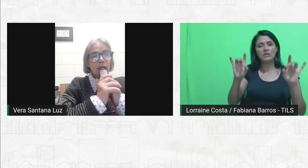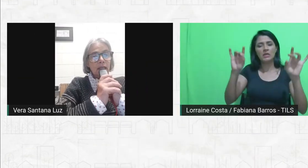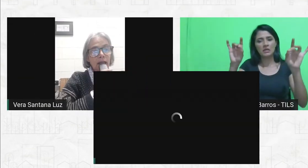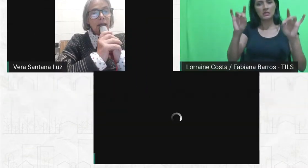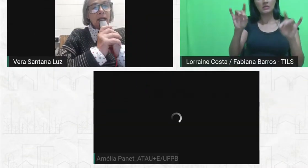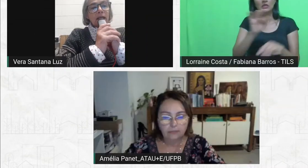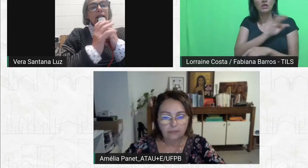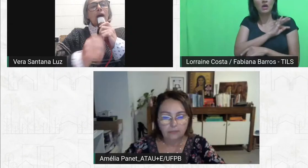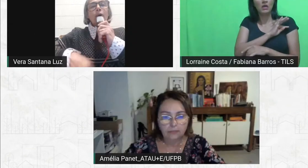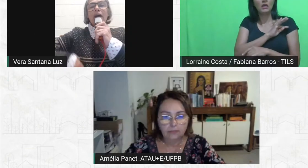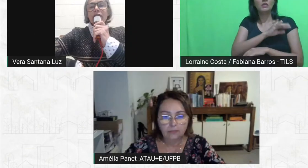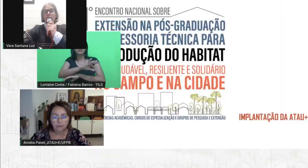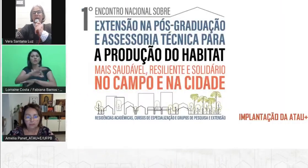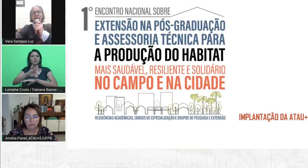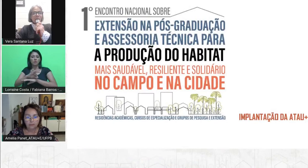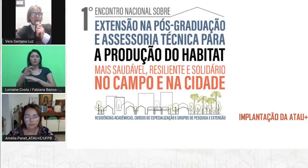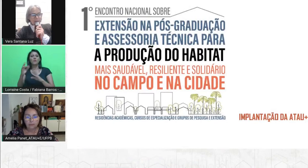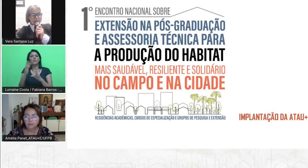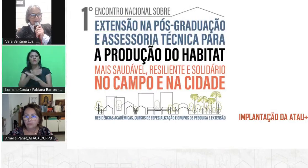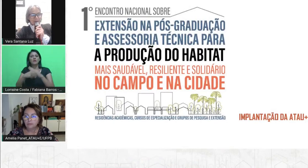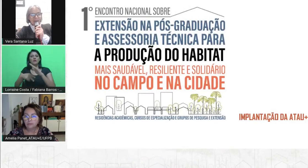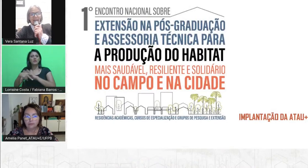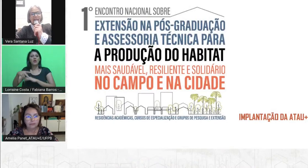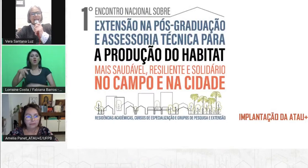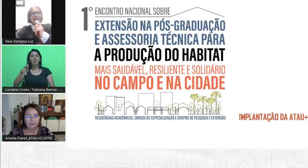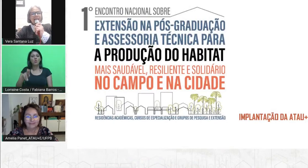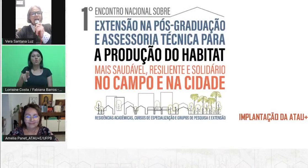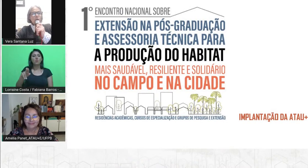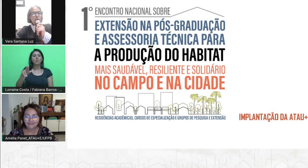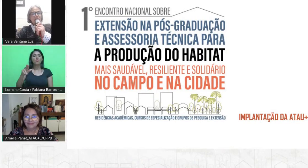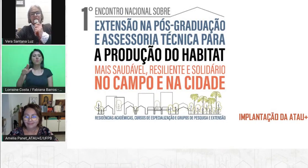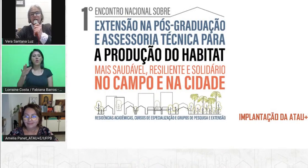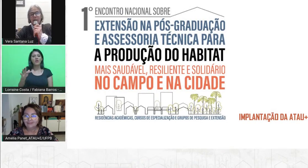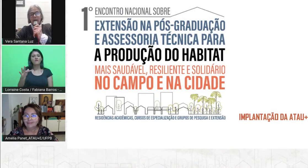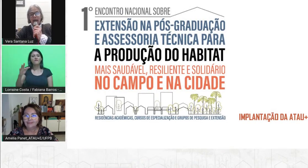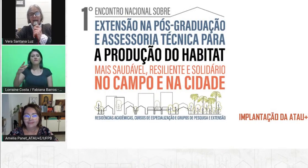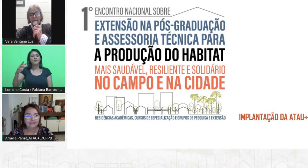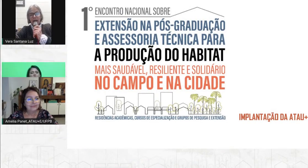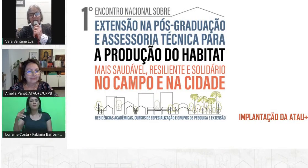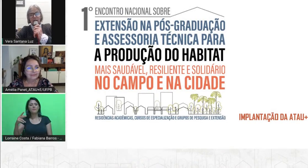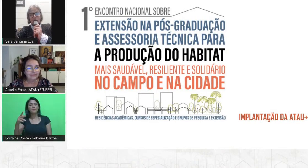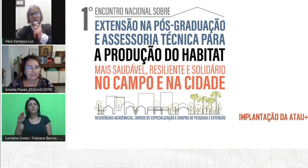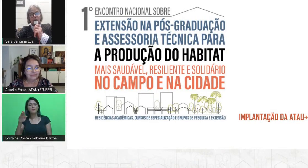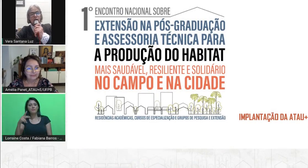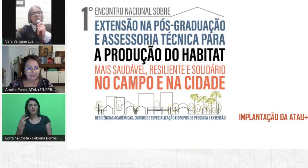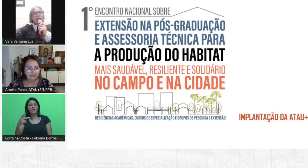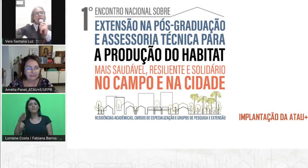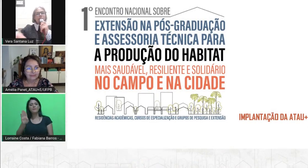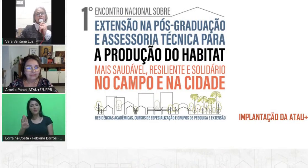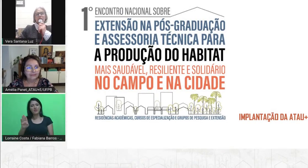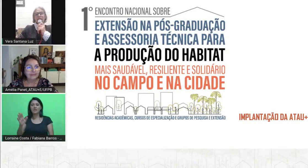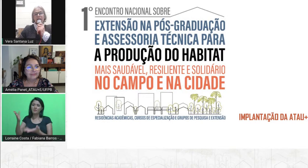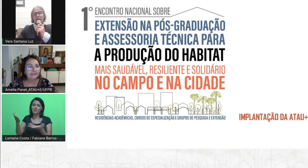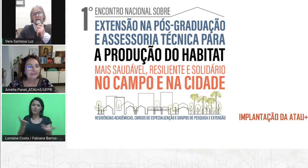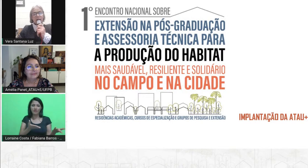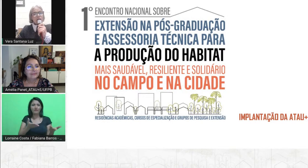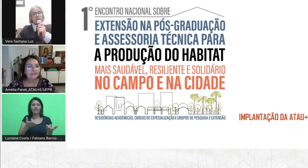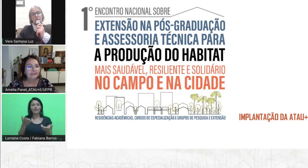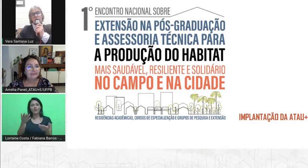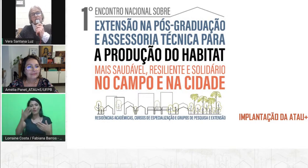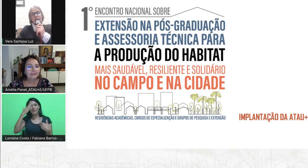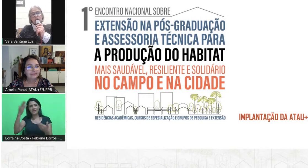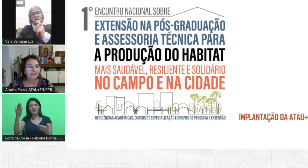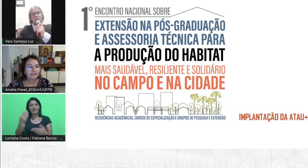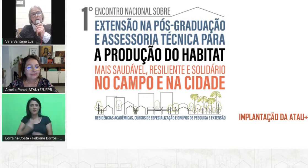urbanismo e engenharia da UFPV. Então, por favor, Amélia, a palavra é sua, muito obrigada por você estar aqui,